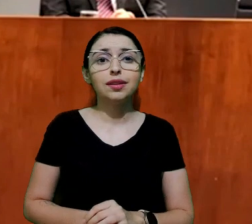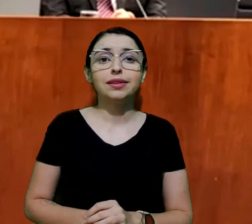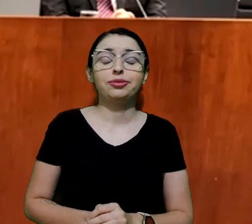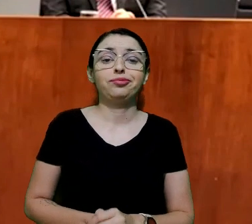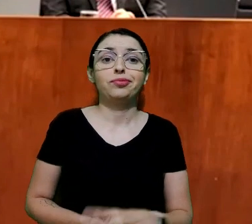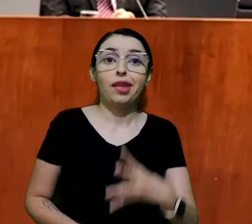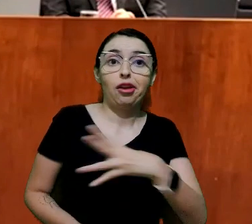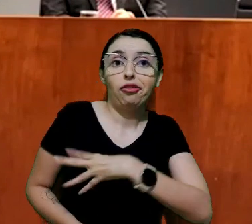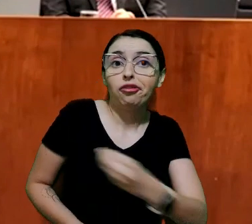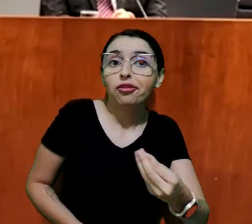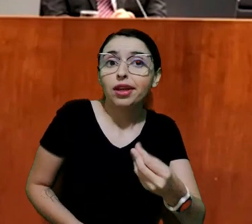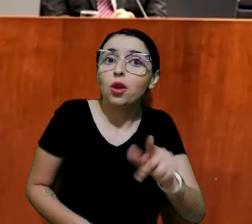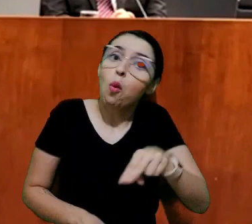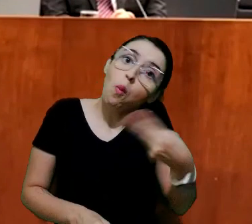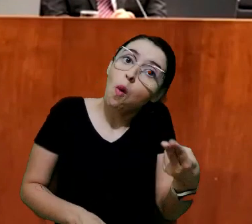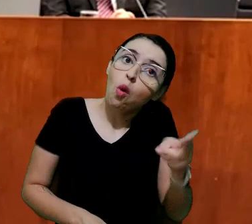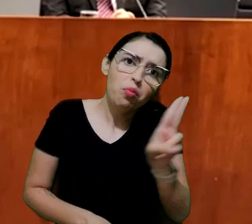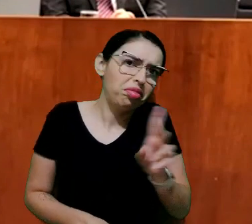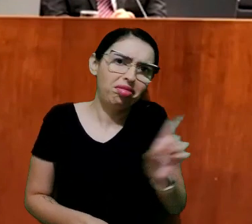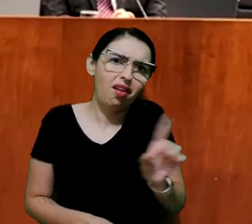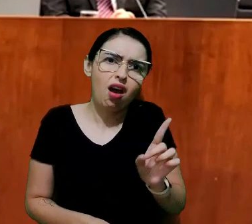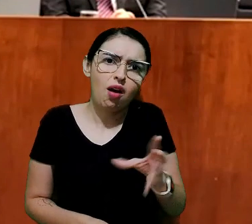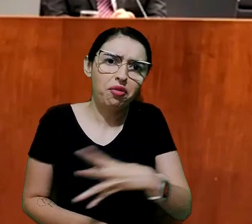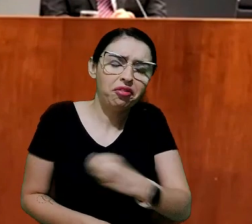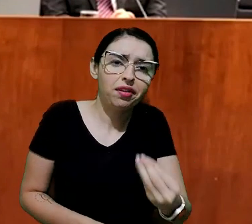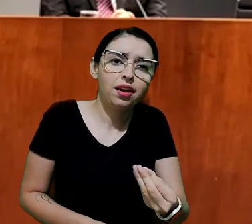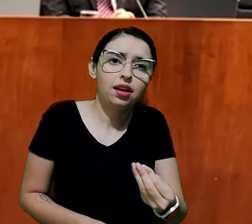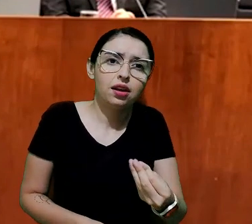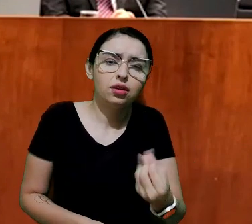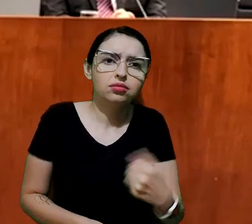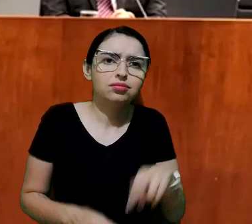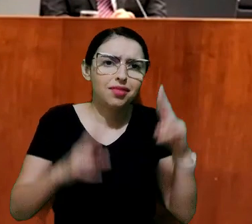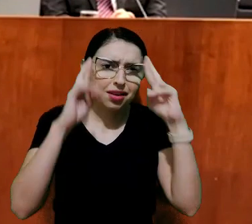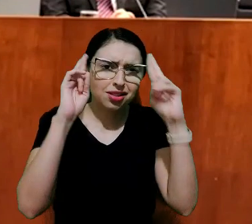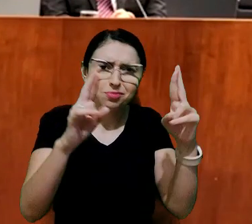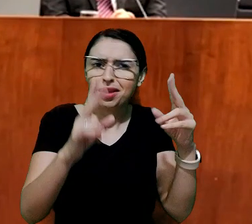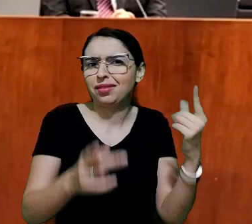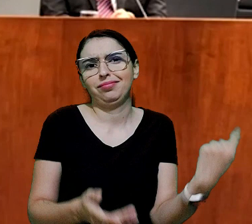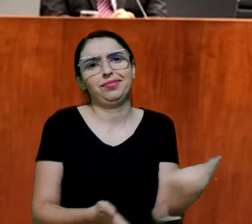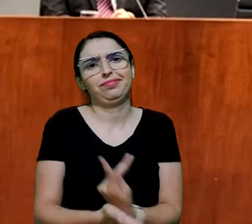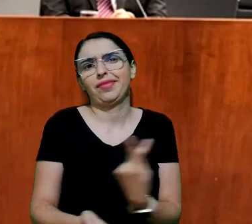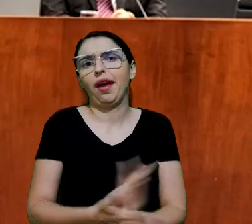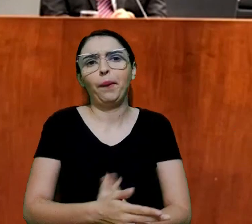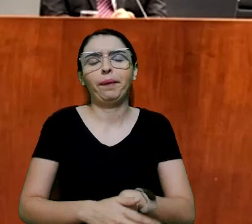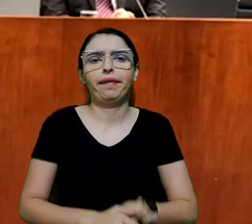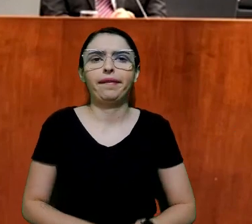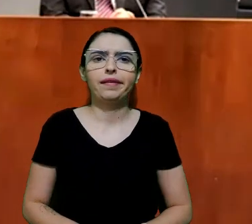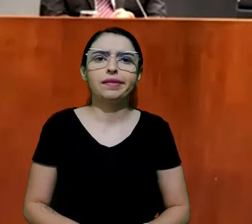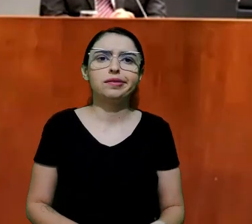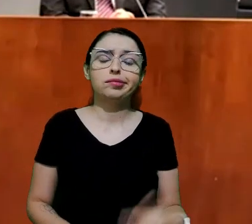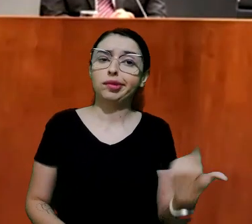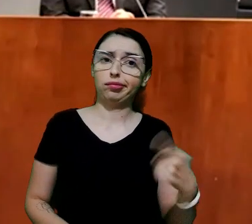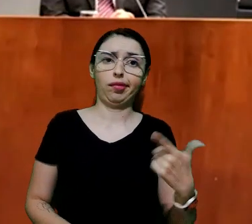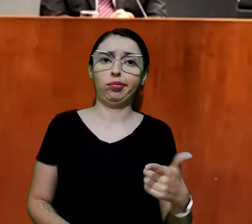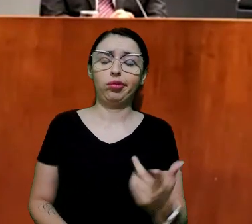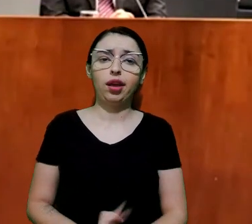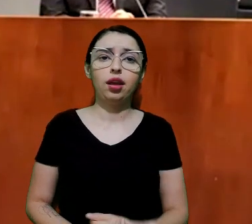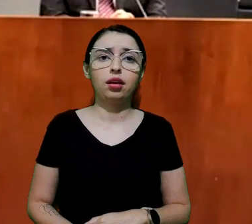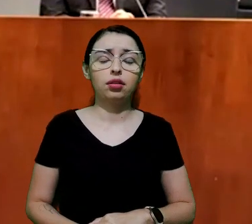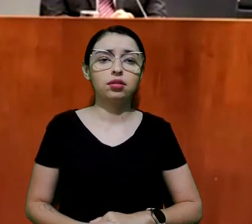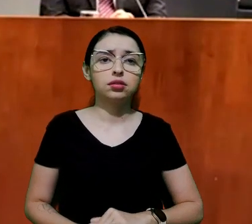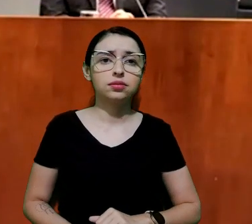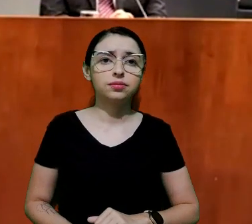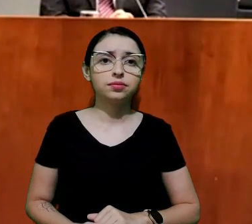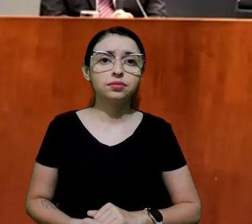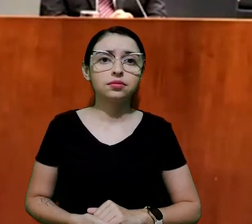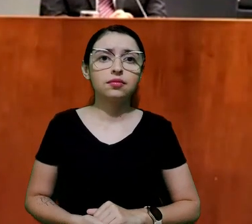filho. Não respeitamos a identidade genética de quem é registrado como filho afetivo e